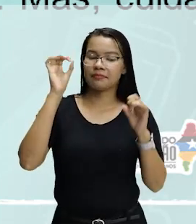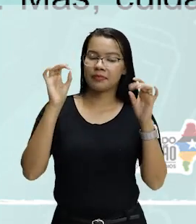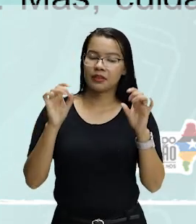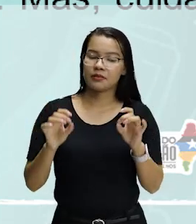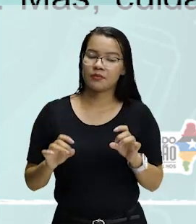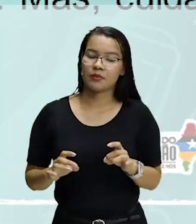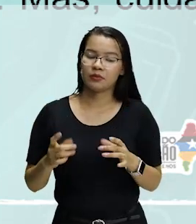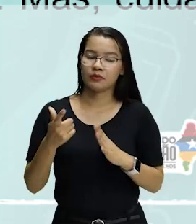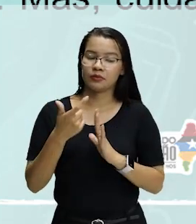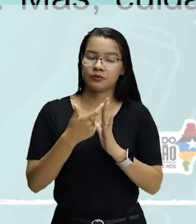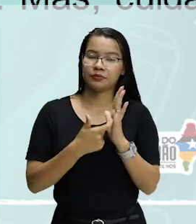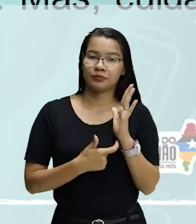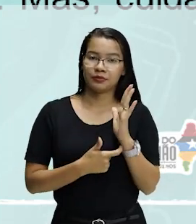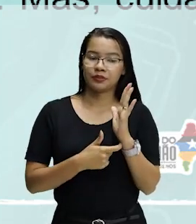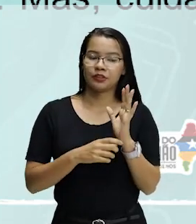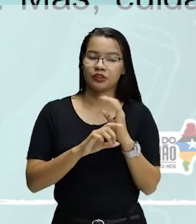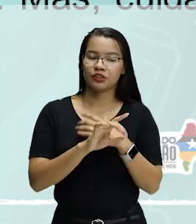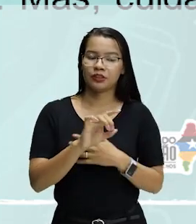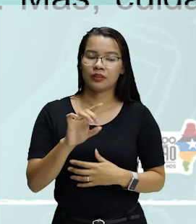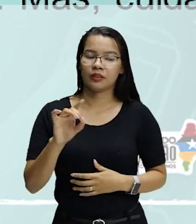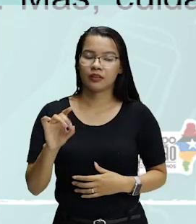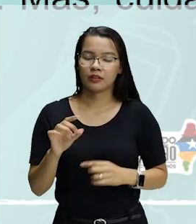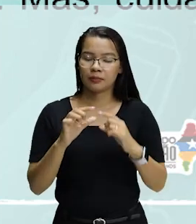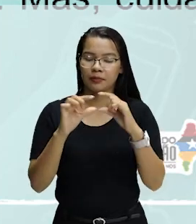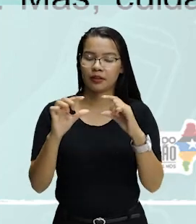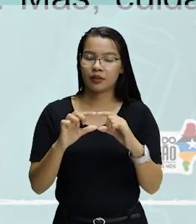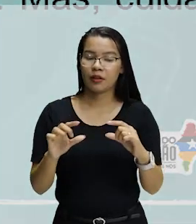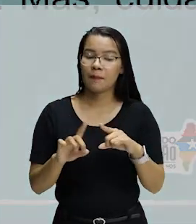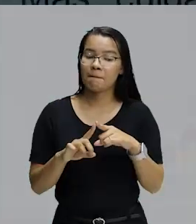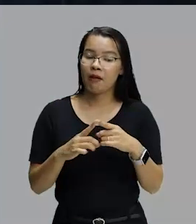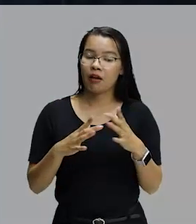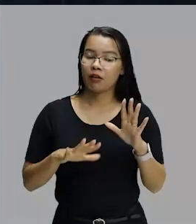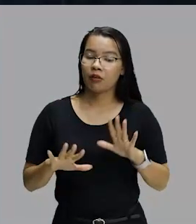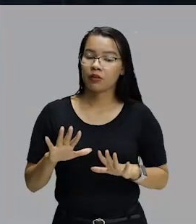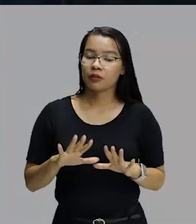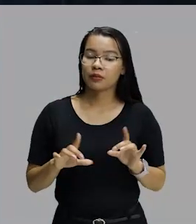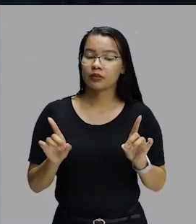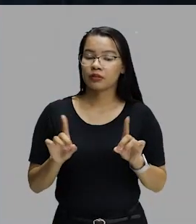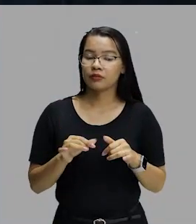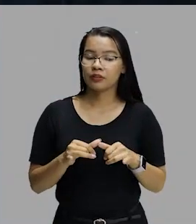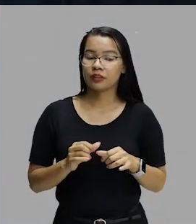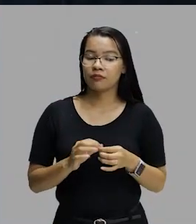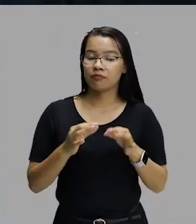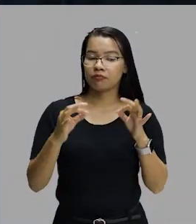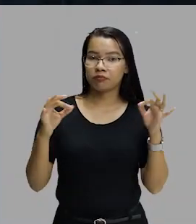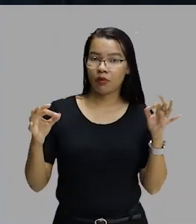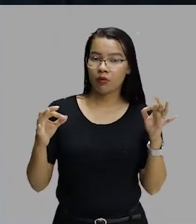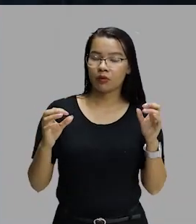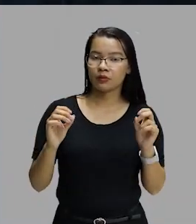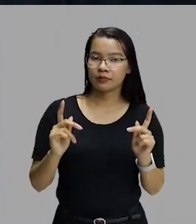lido, marque as ideias principais de cada parágrafo, mas cuidado para que não fique muito extenso. Bom?